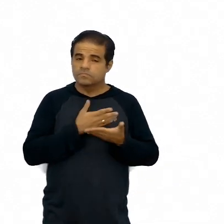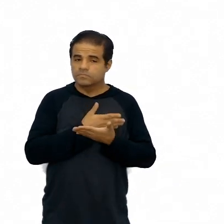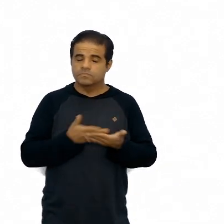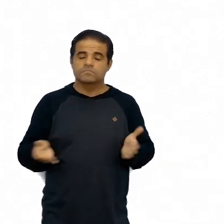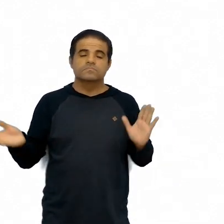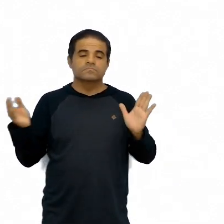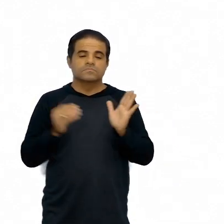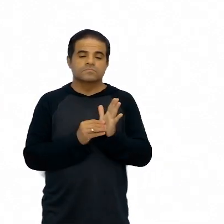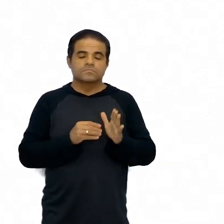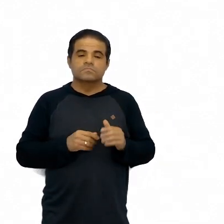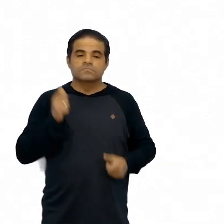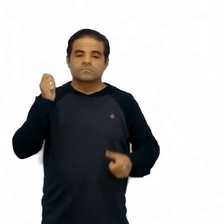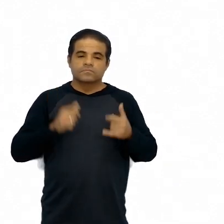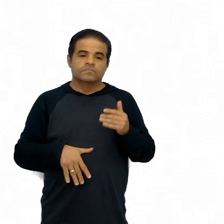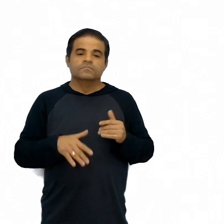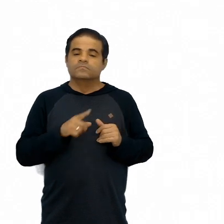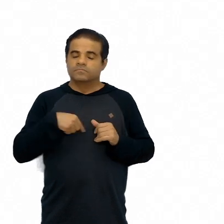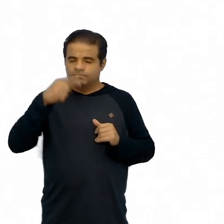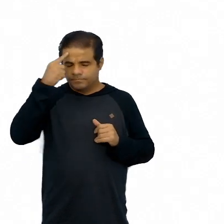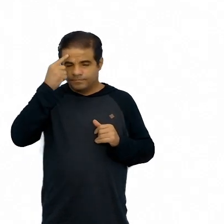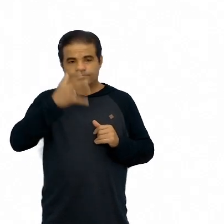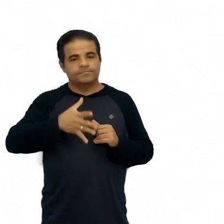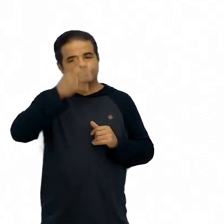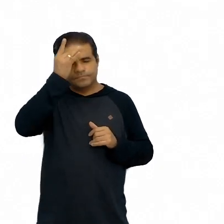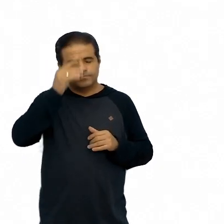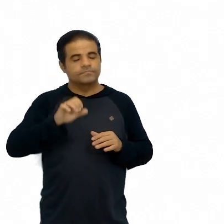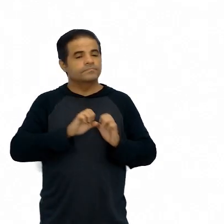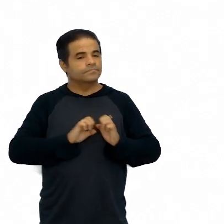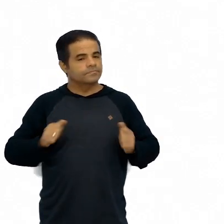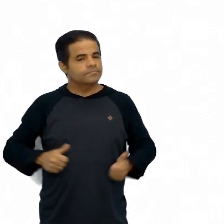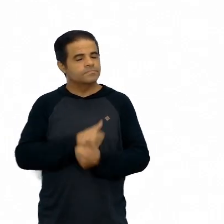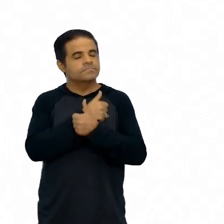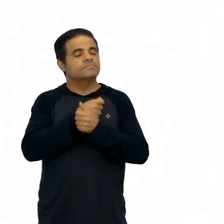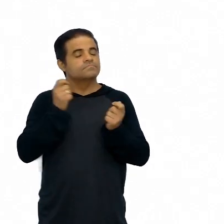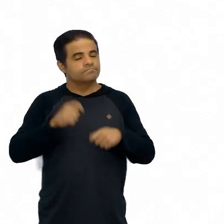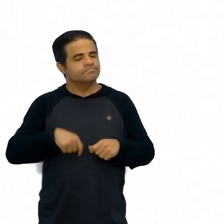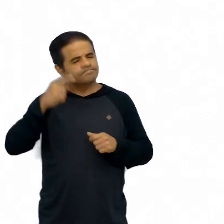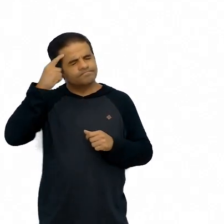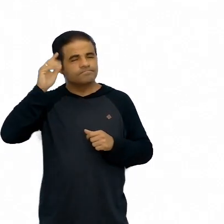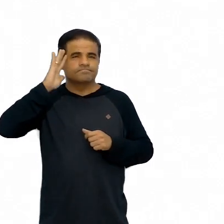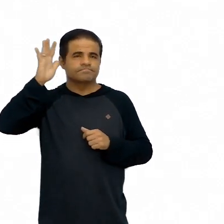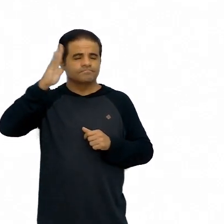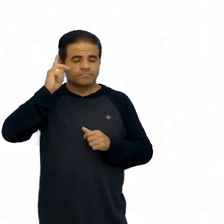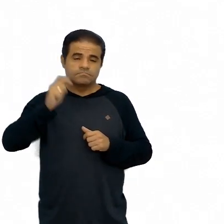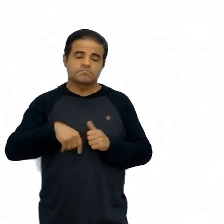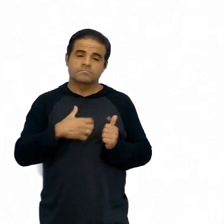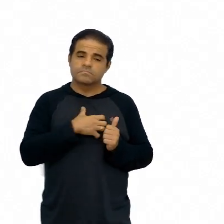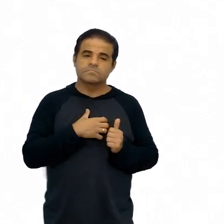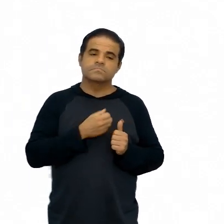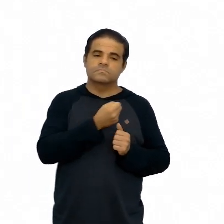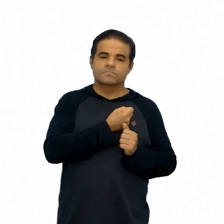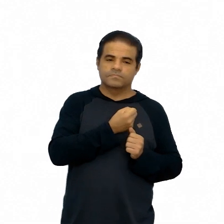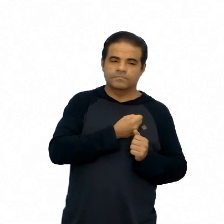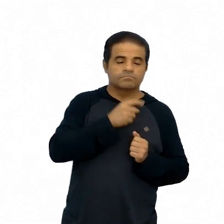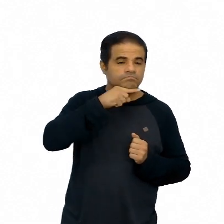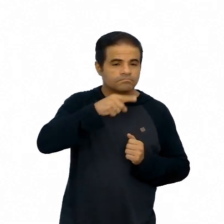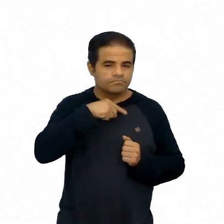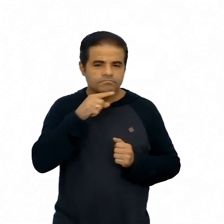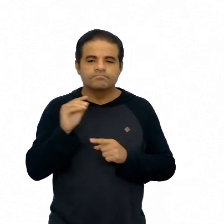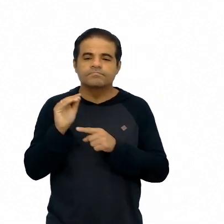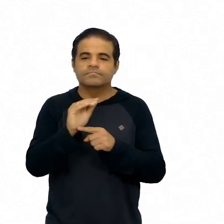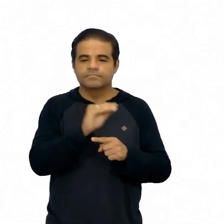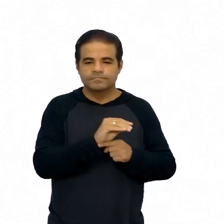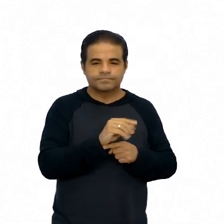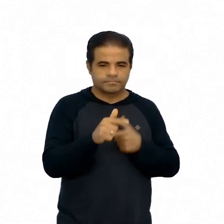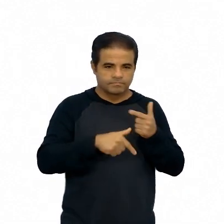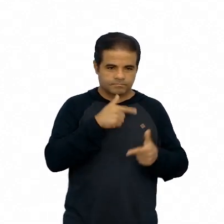fator, talvez, de uma equação do primeiro grau, que me veio em mente na hora, eu posso também pensar que talvez seja a forma dos números, né? Ele não consegue dar conta dos